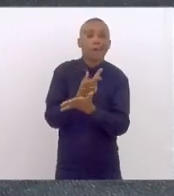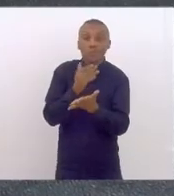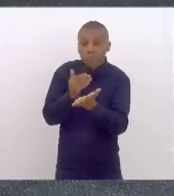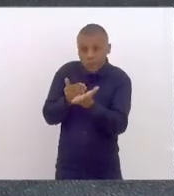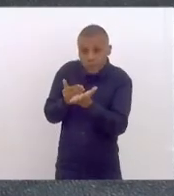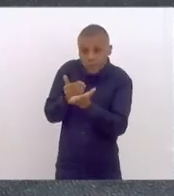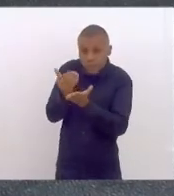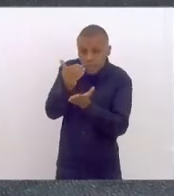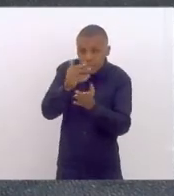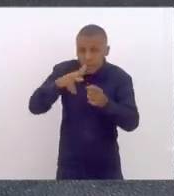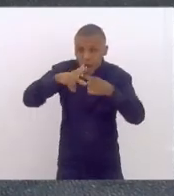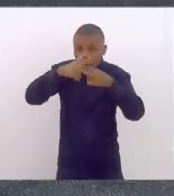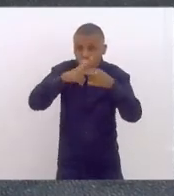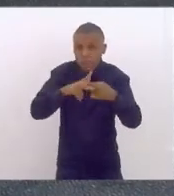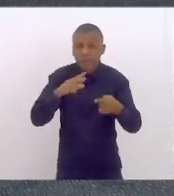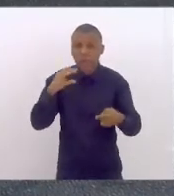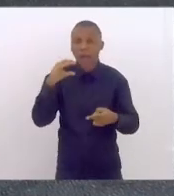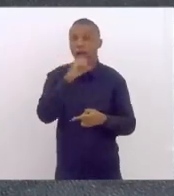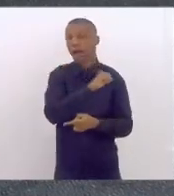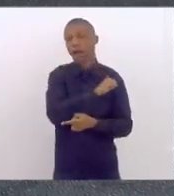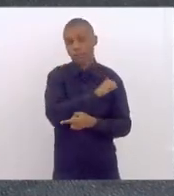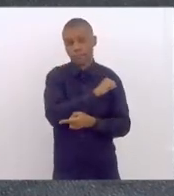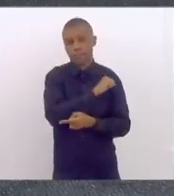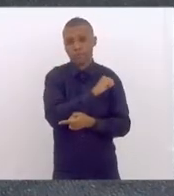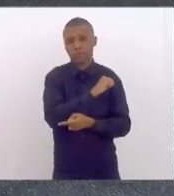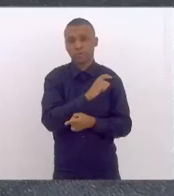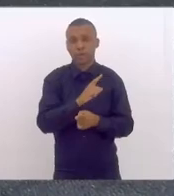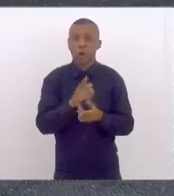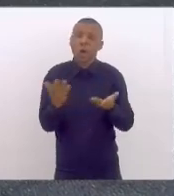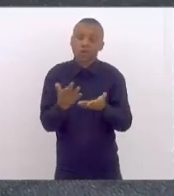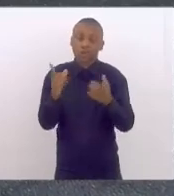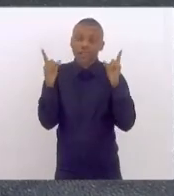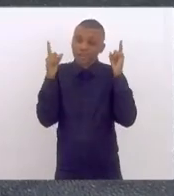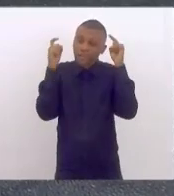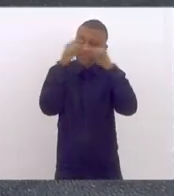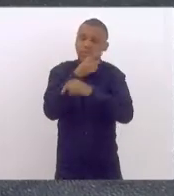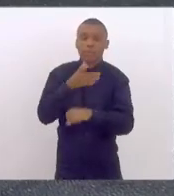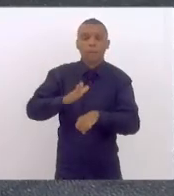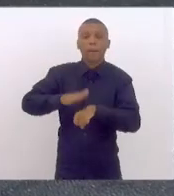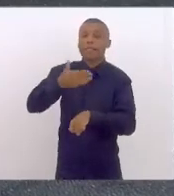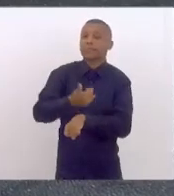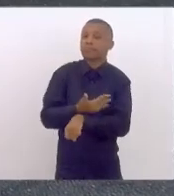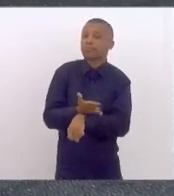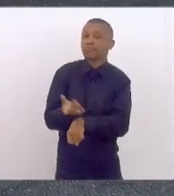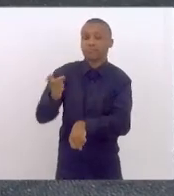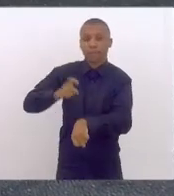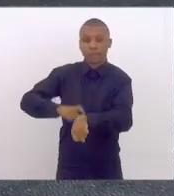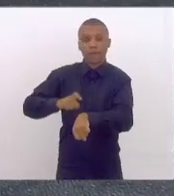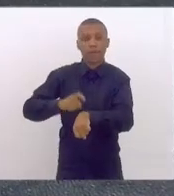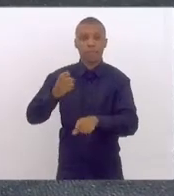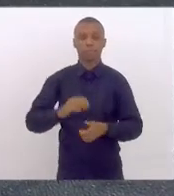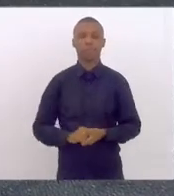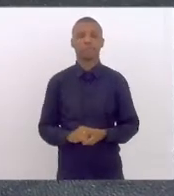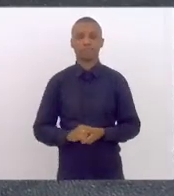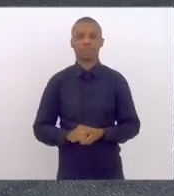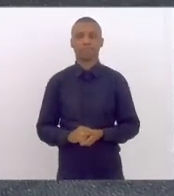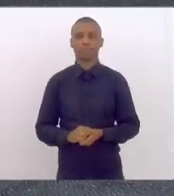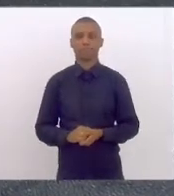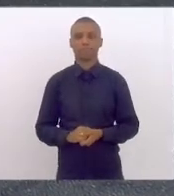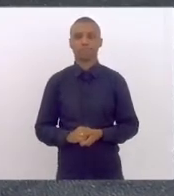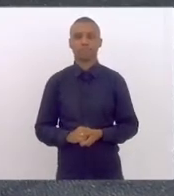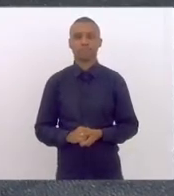para consertar hoje para consertar vai ser muito mais difícil é muito mais tempo muito mais tempo entendeu